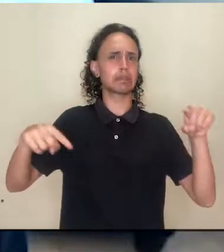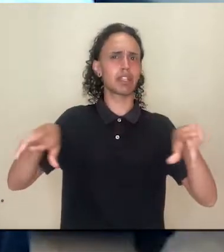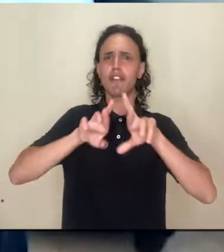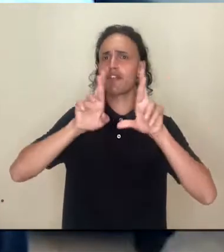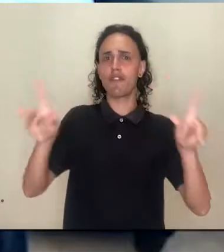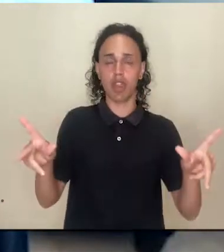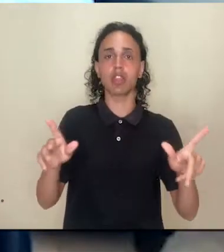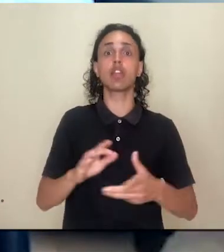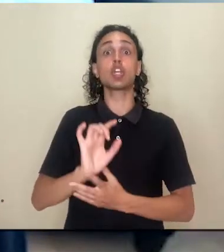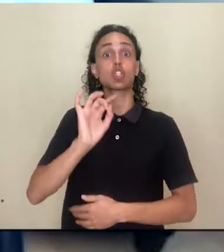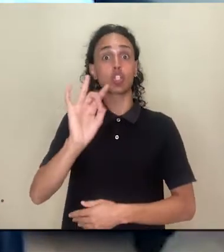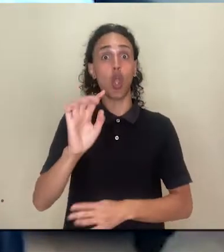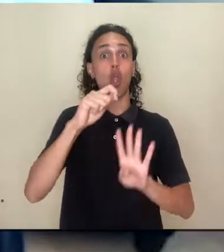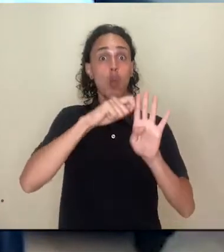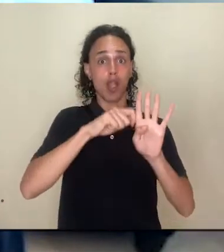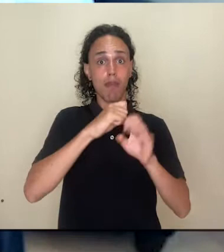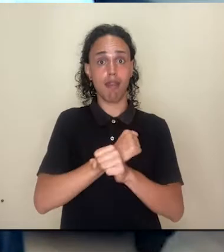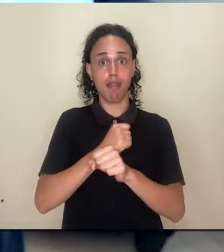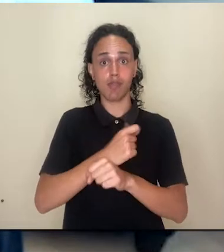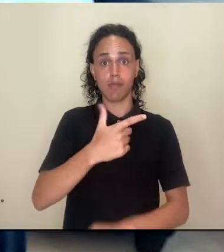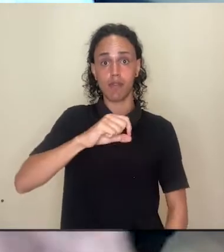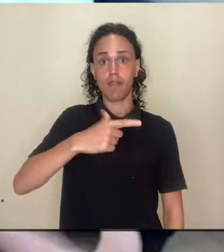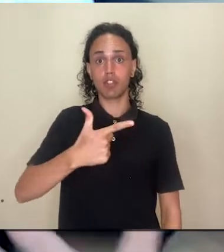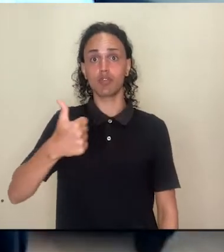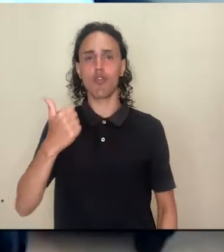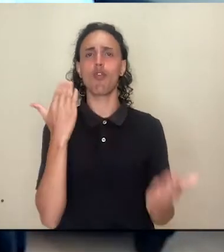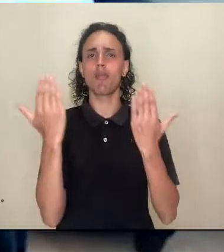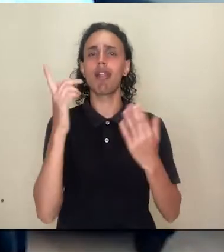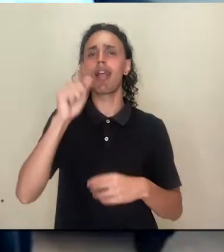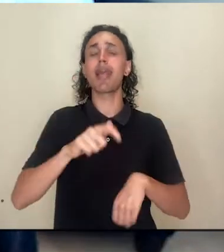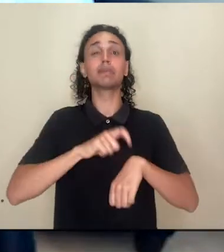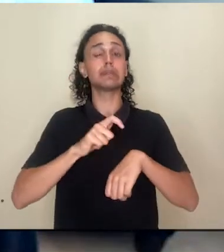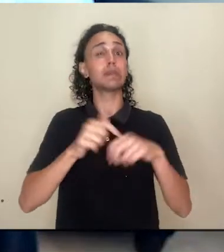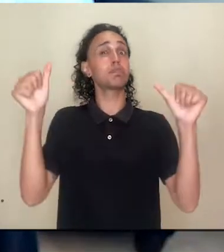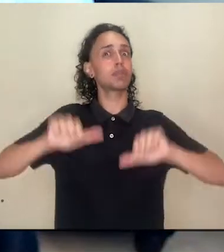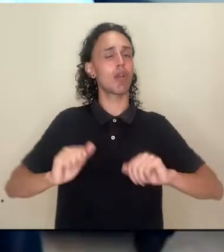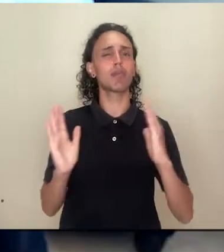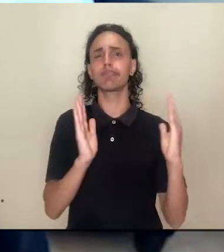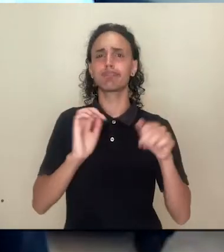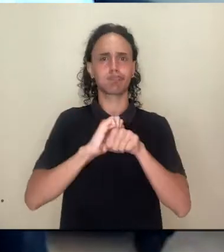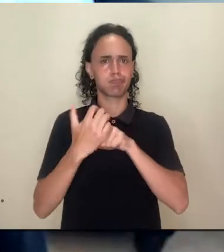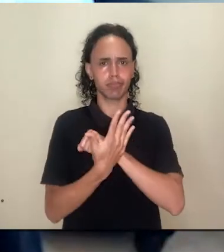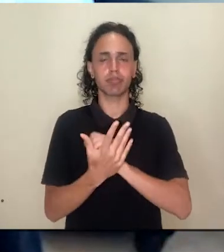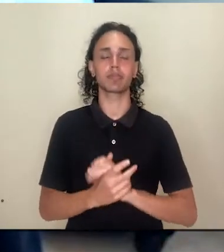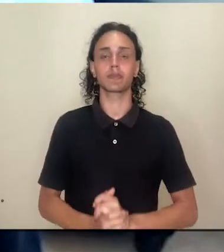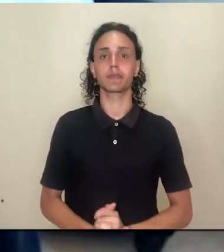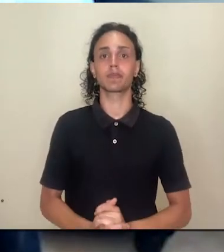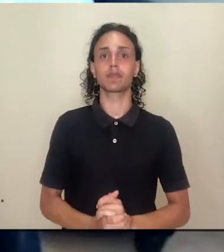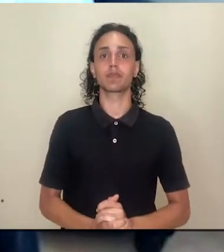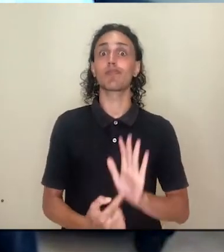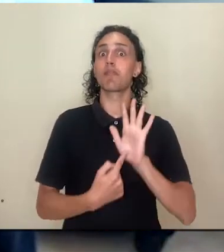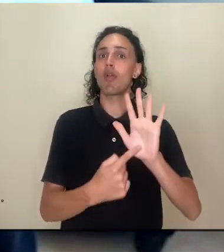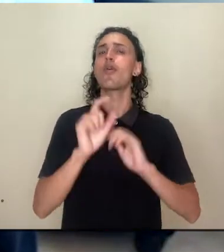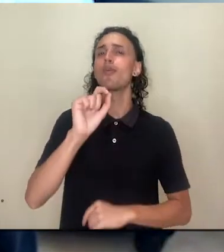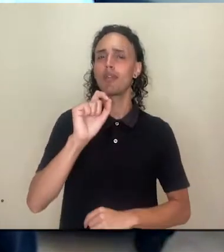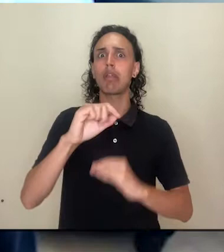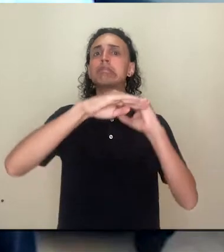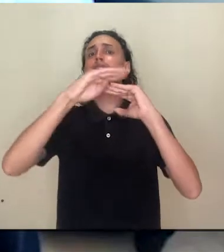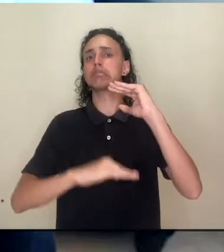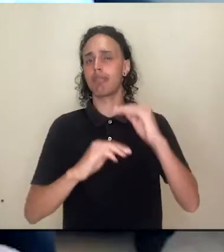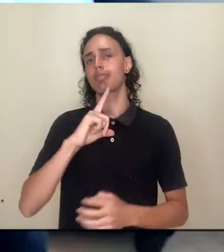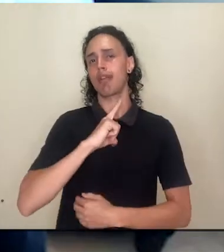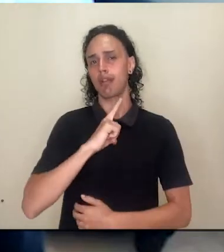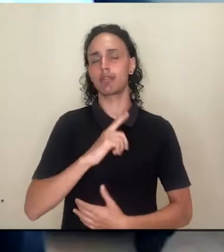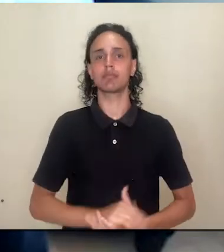diferenças, ainda que sejam só 4 meses em 2021, mas foi o pior período da pandemia, além de trazer à tona as